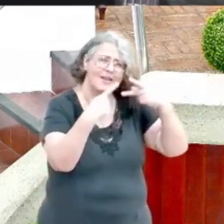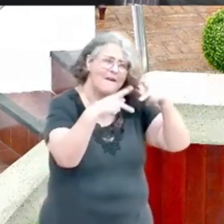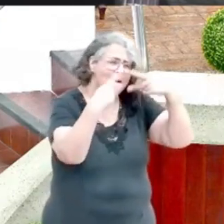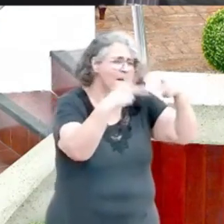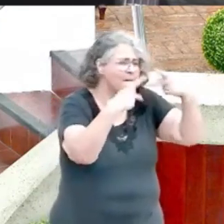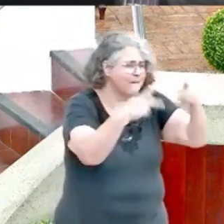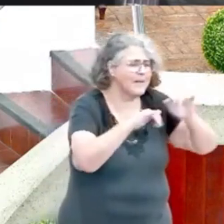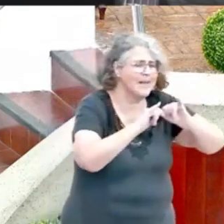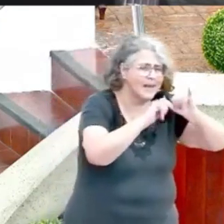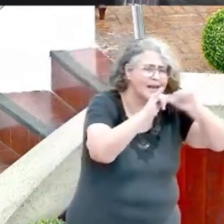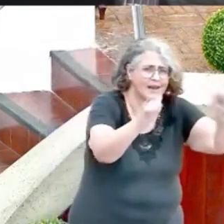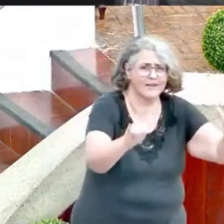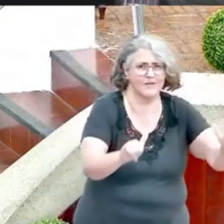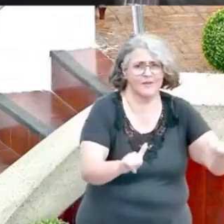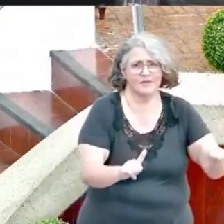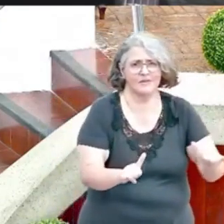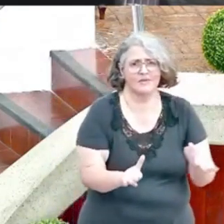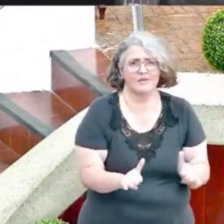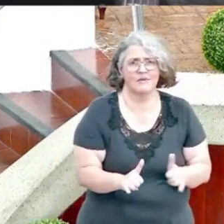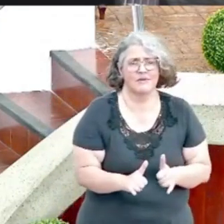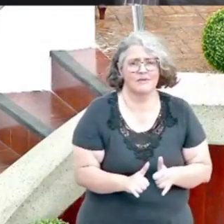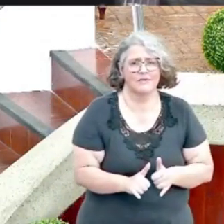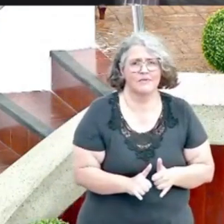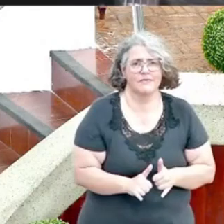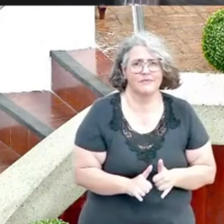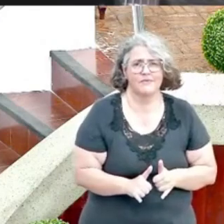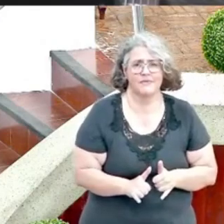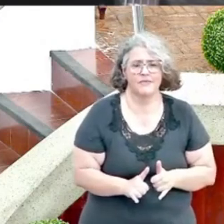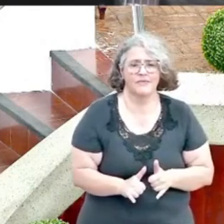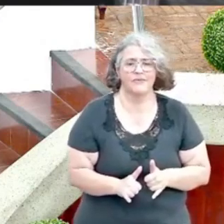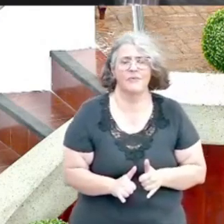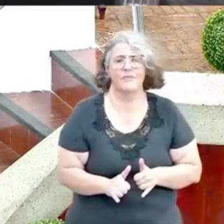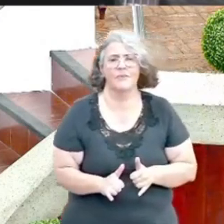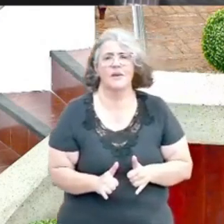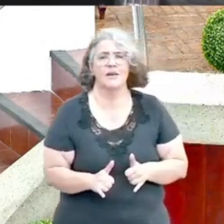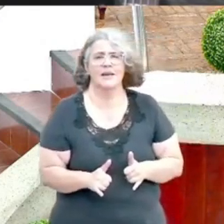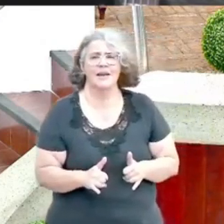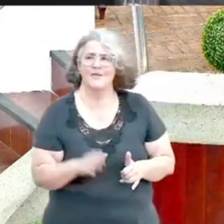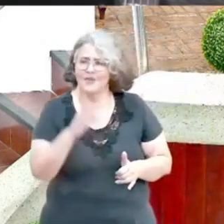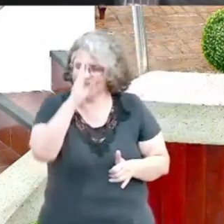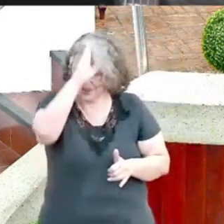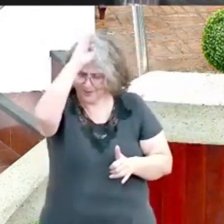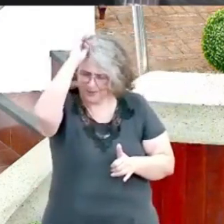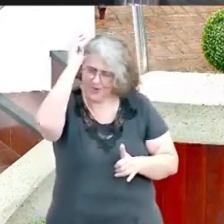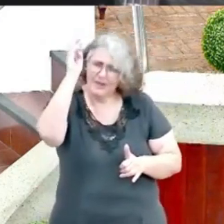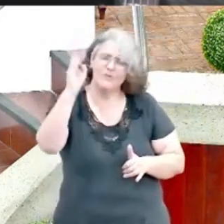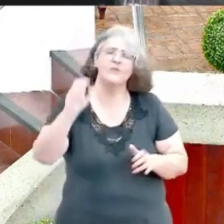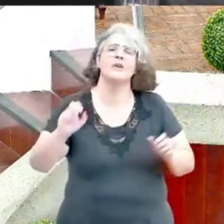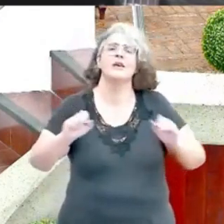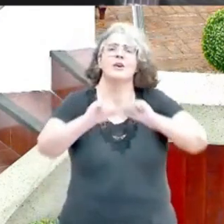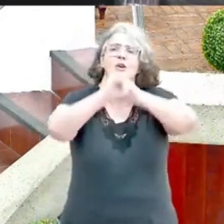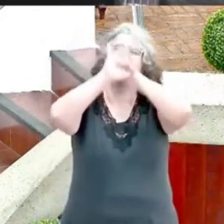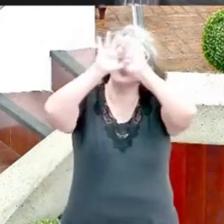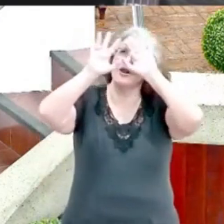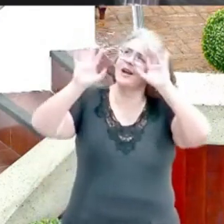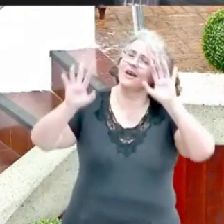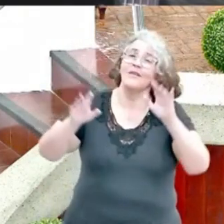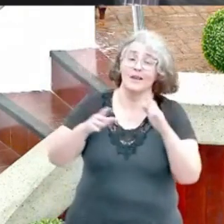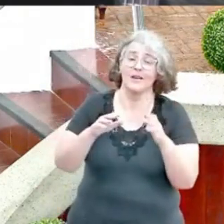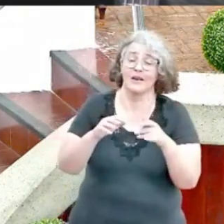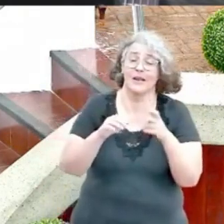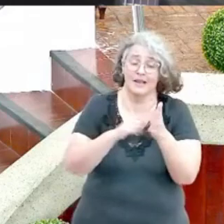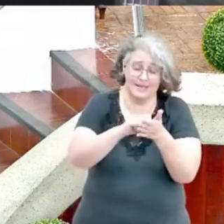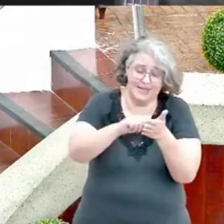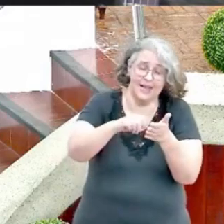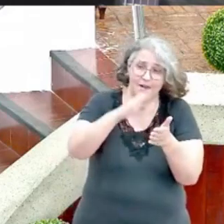diversas vezes ele faz essas aplicações. Por exemplo, ele escreve assim aos Romanos, que ele se gloriava em Cristo Jesus por causa daquilo que